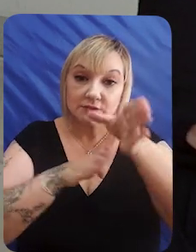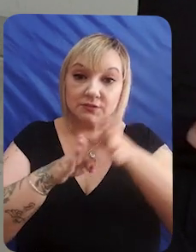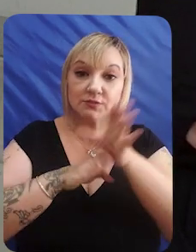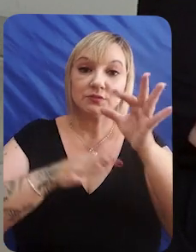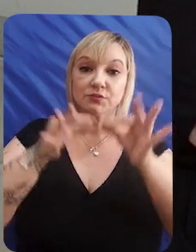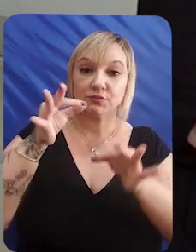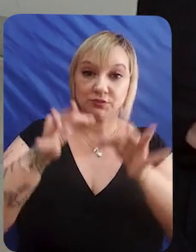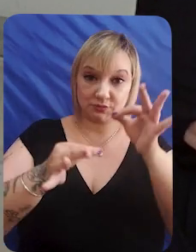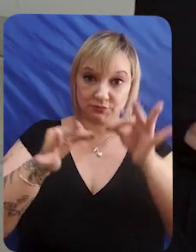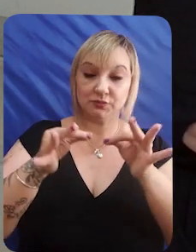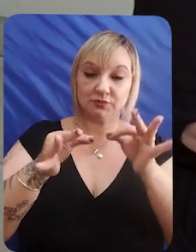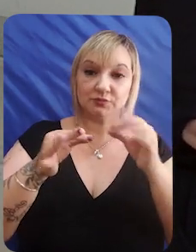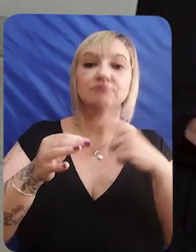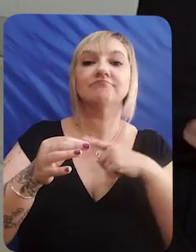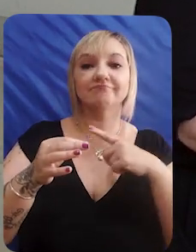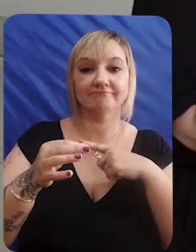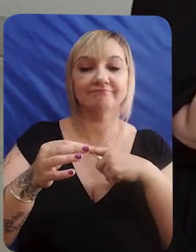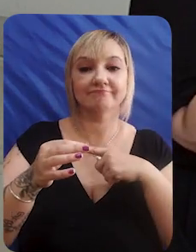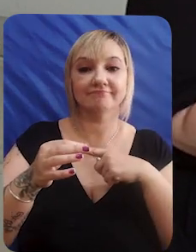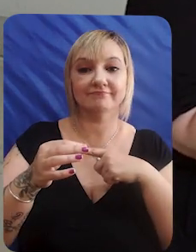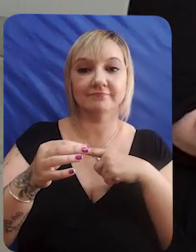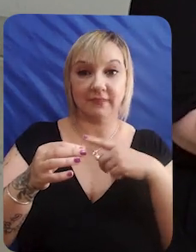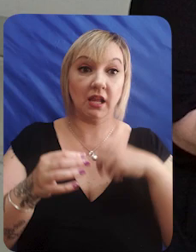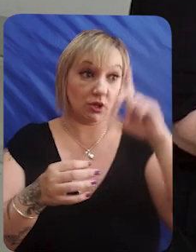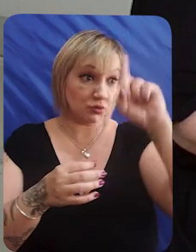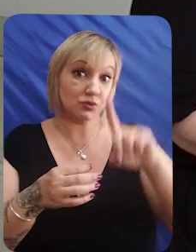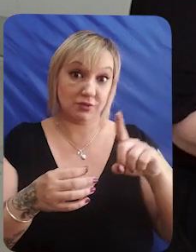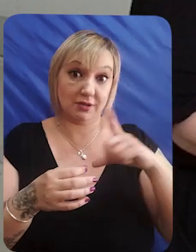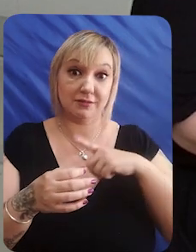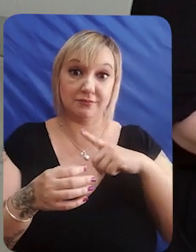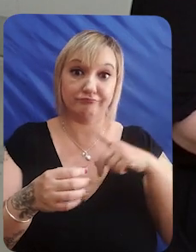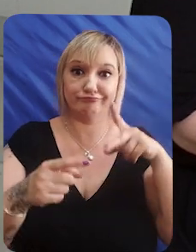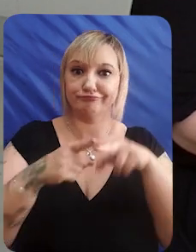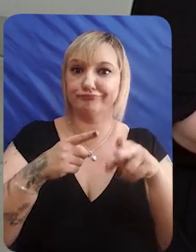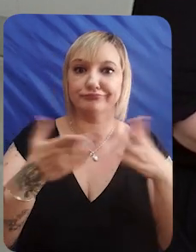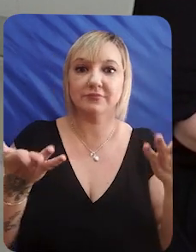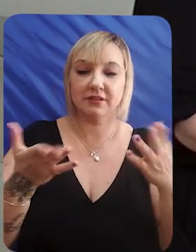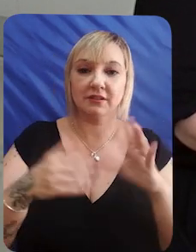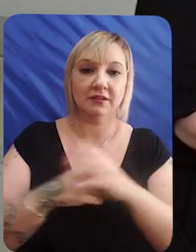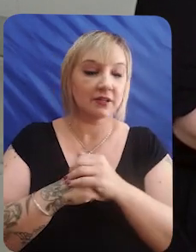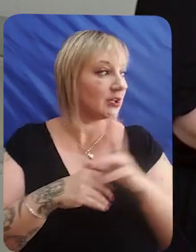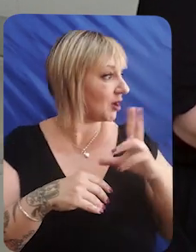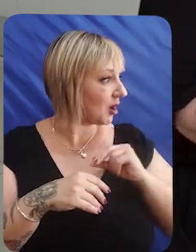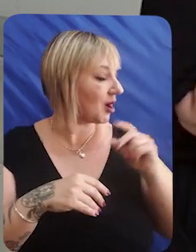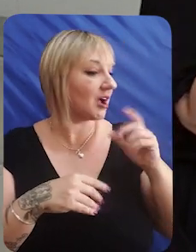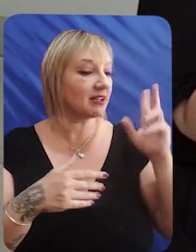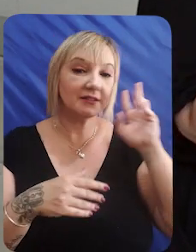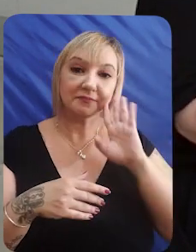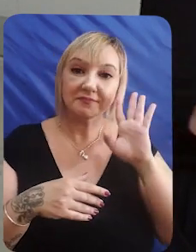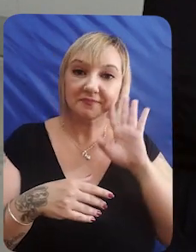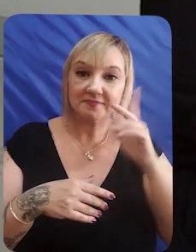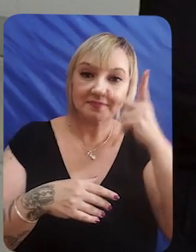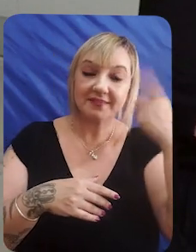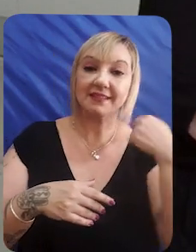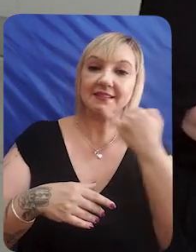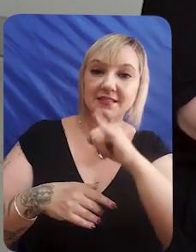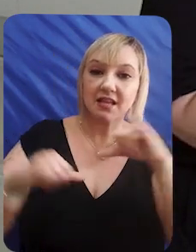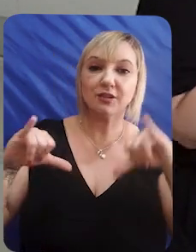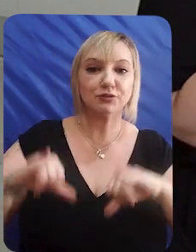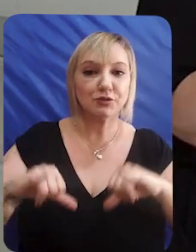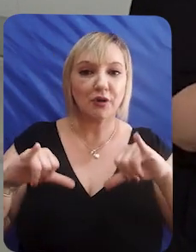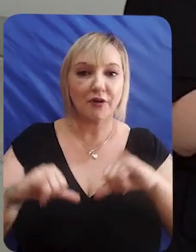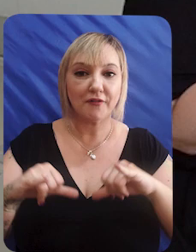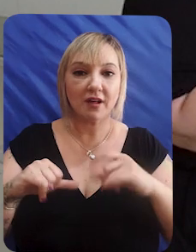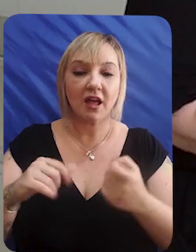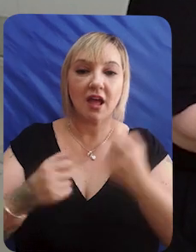jurídica a gente oferece porque eles têm os direitos deles cerceados. Olha que bacana. Né? Então se você está sofrendo